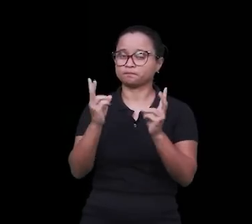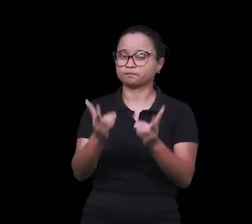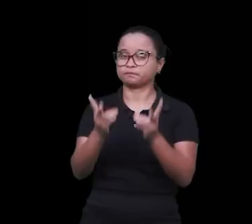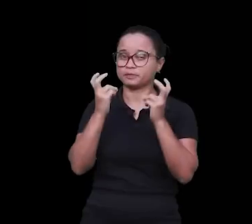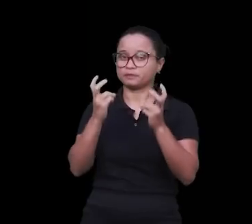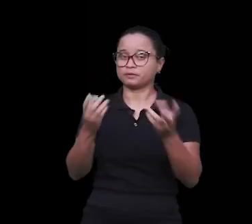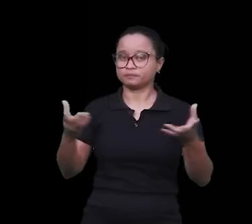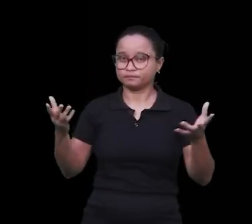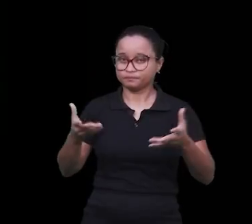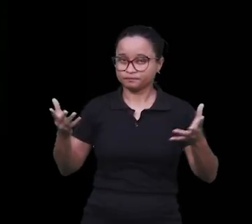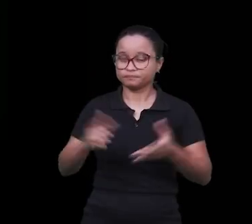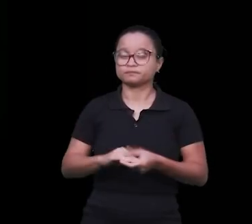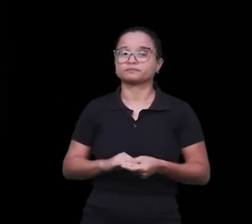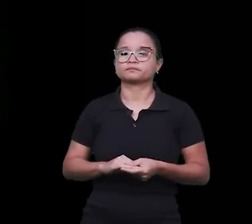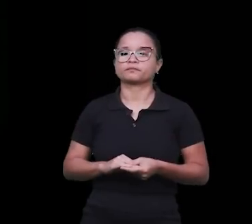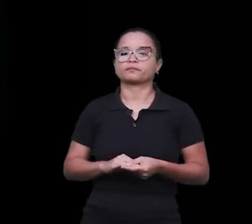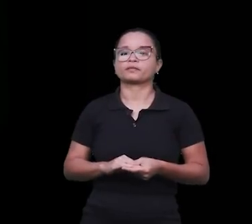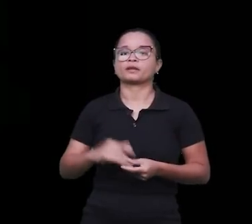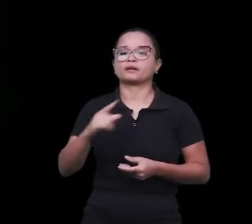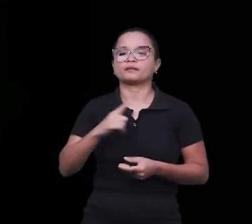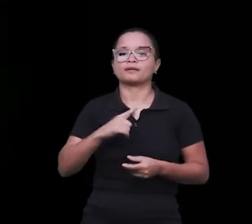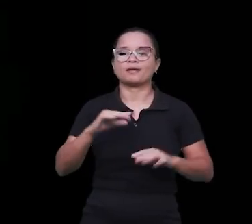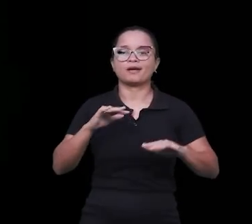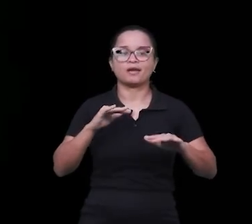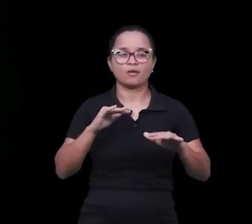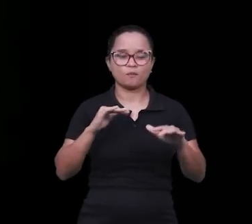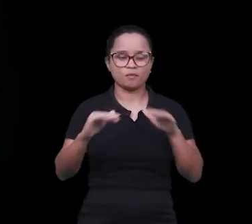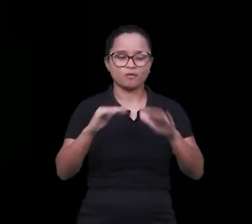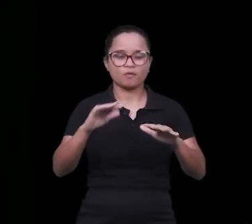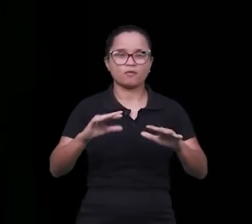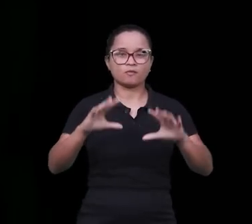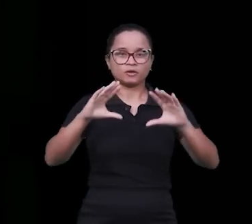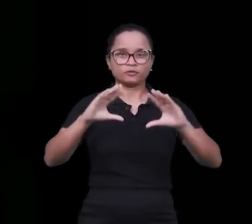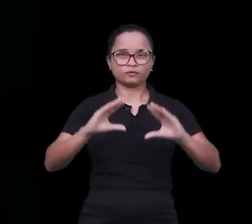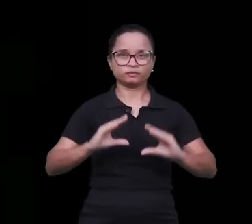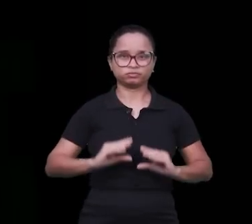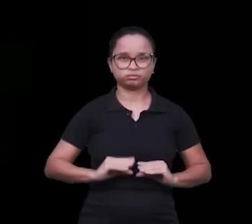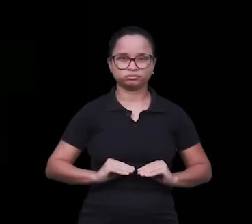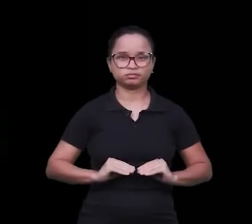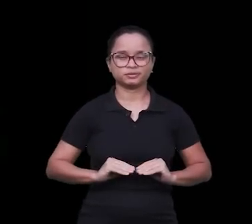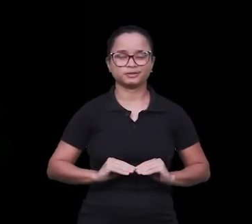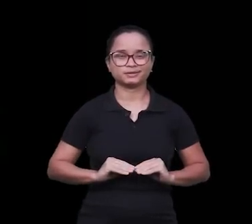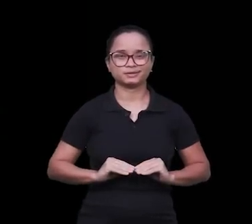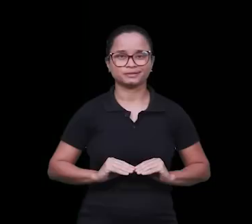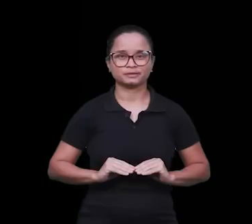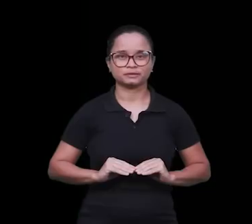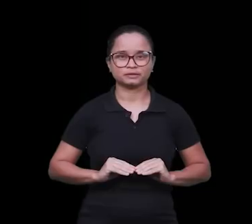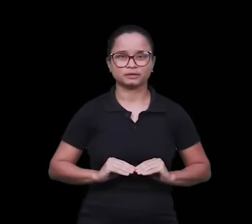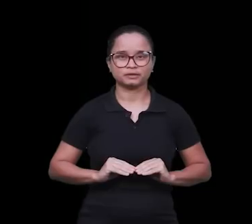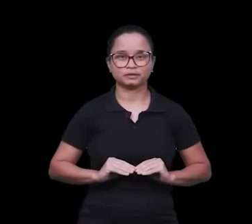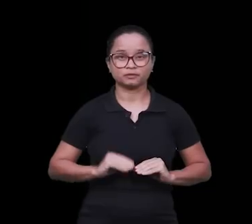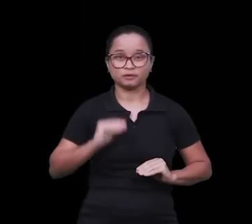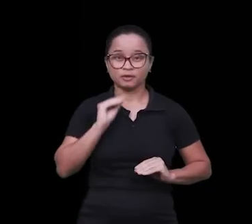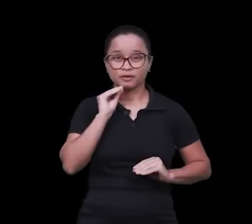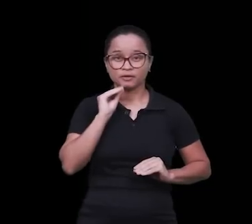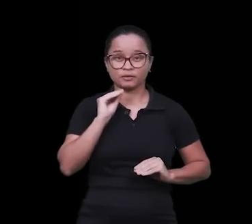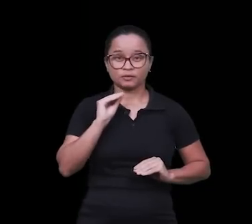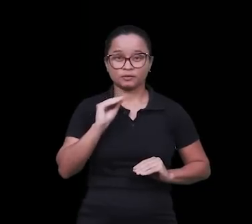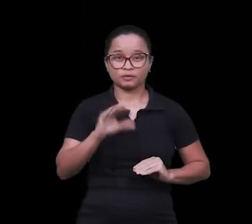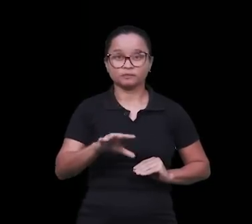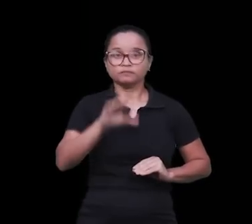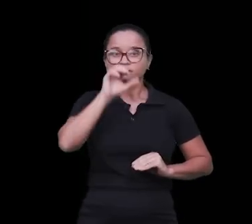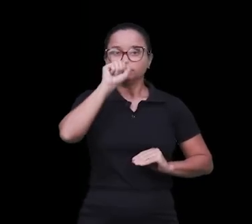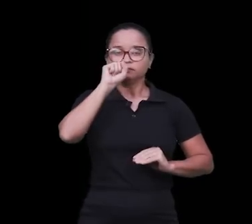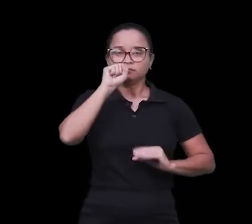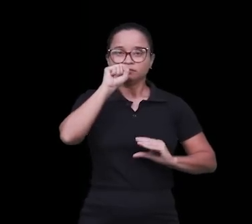Percebam que ele desce, ele tem um movimento de abaixamento quando a gente inspira e de relaxamento quando você expira.